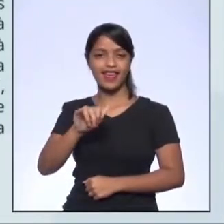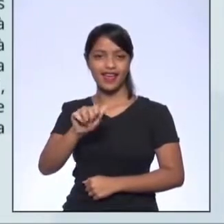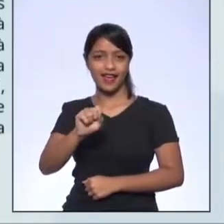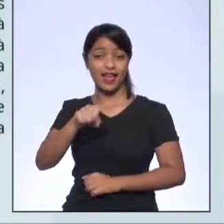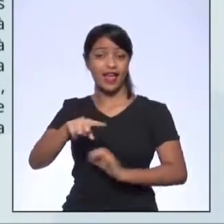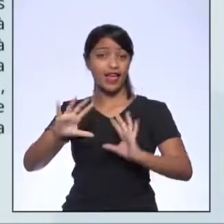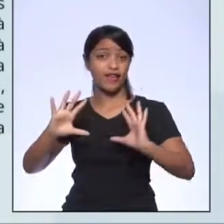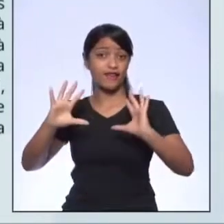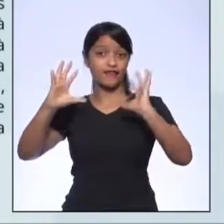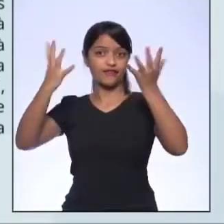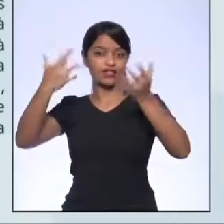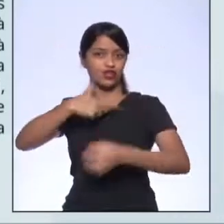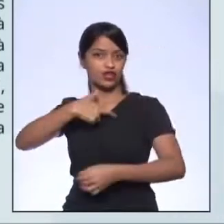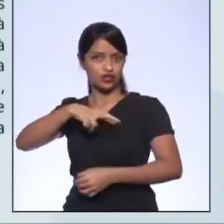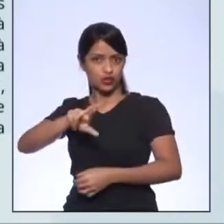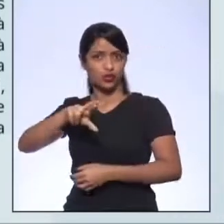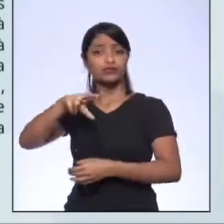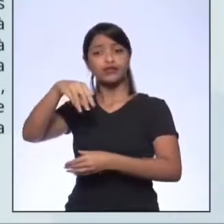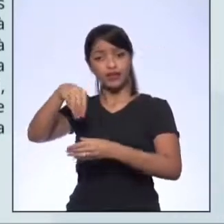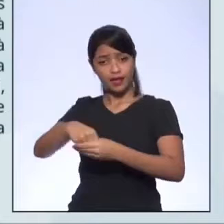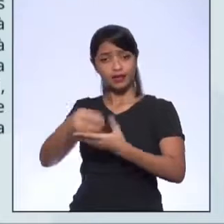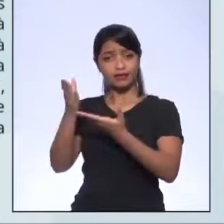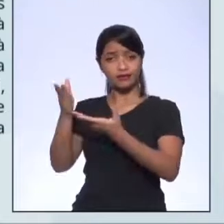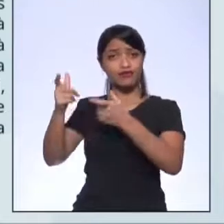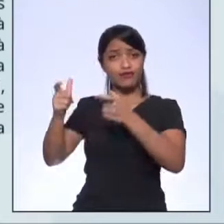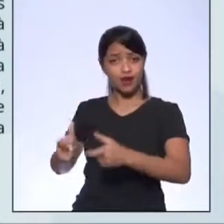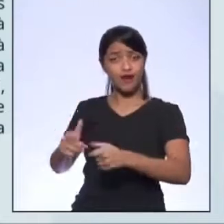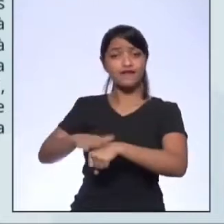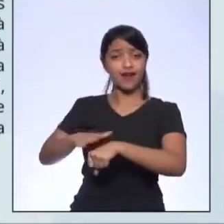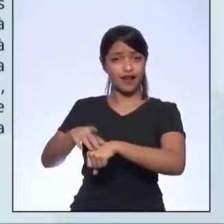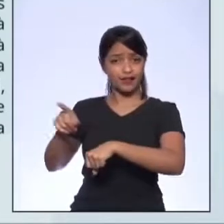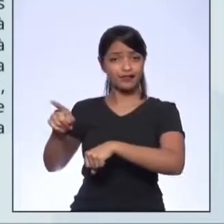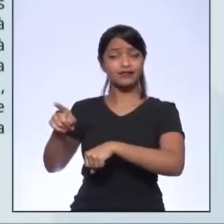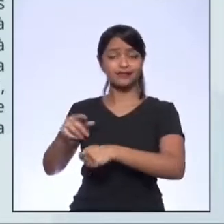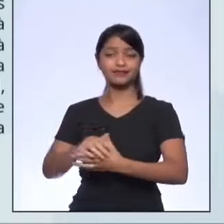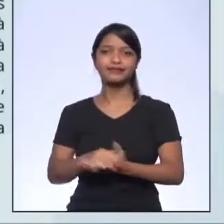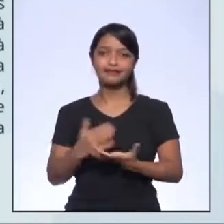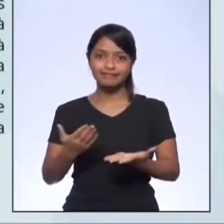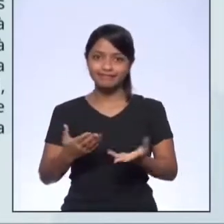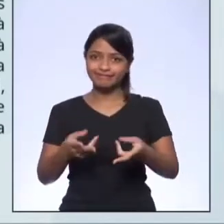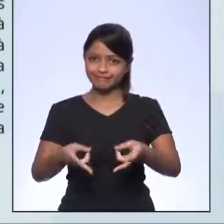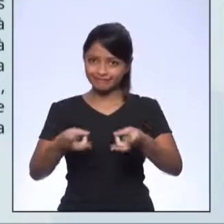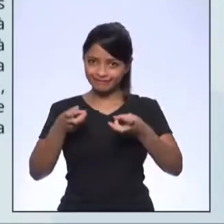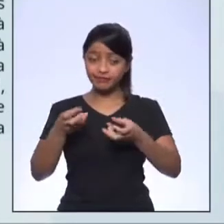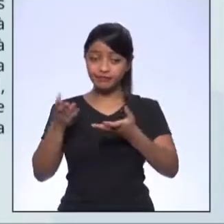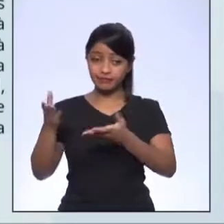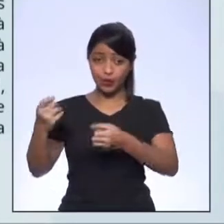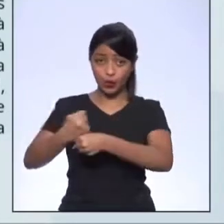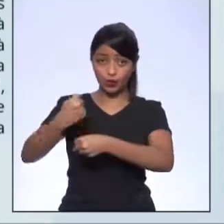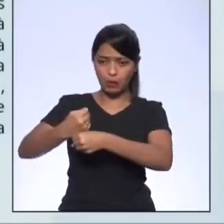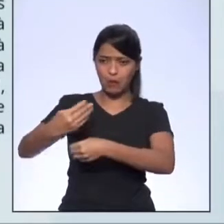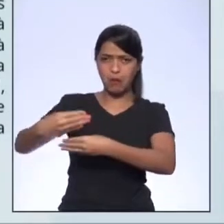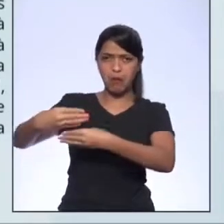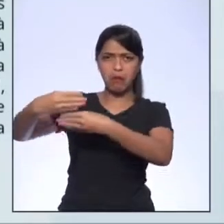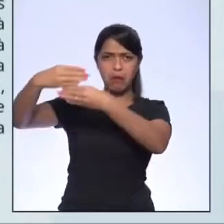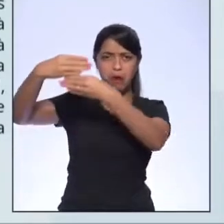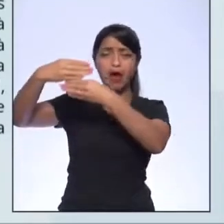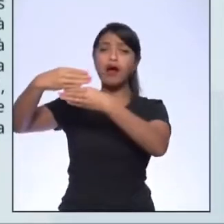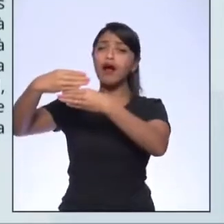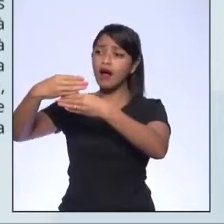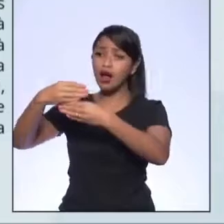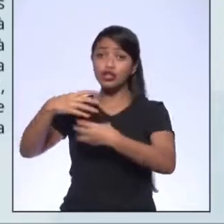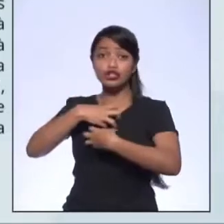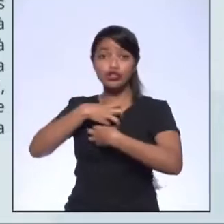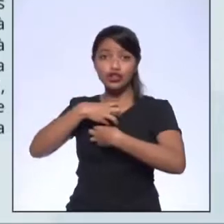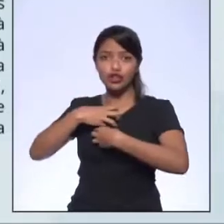essa obra arquitetônica da cultura grega. Vejam que ela inspira também, mais para frente, outras obras arquitetônicas,